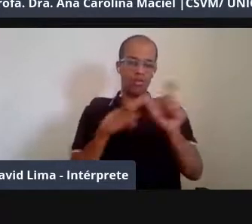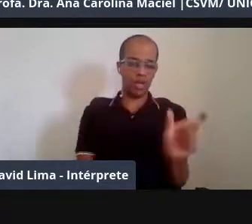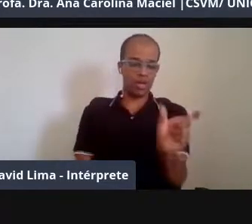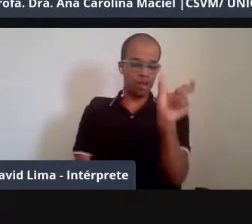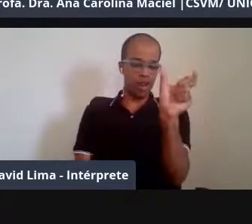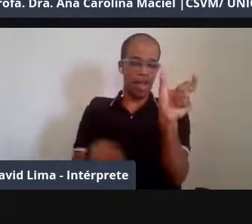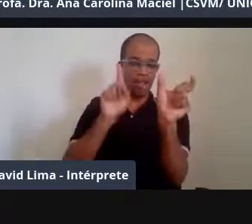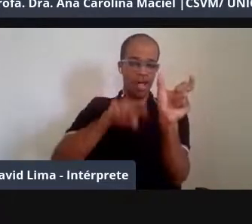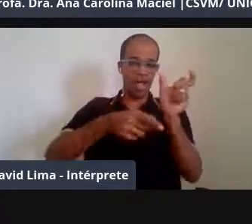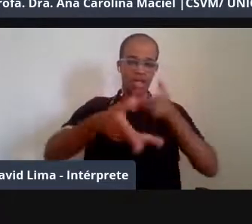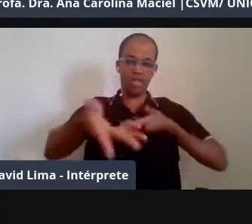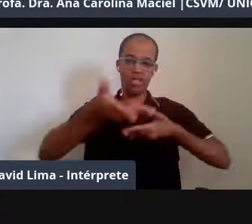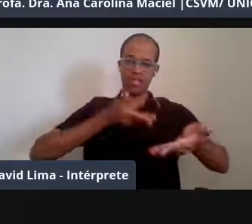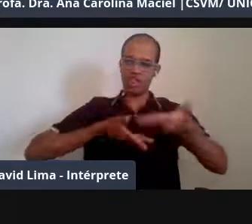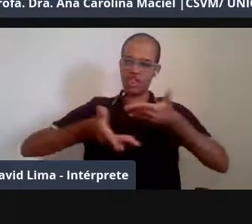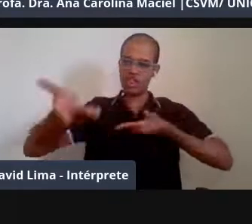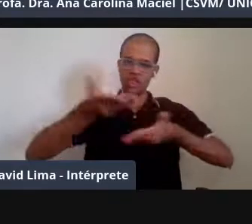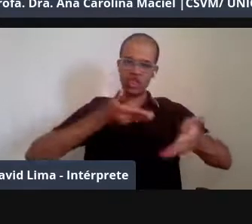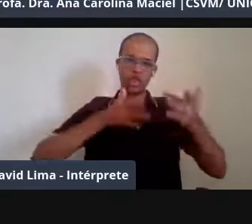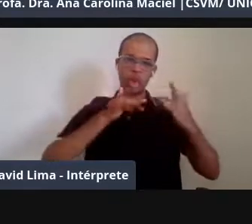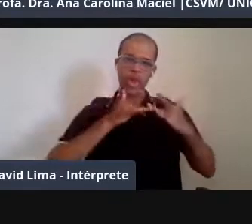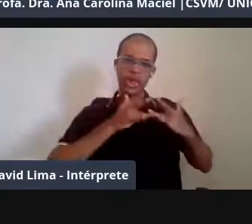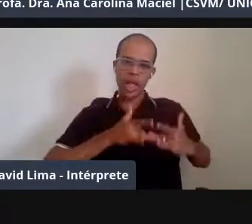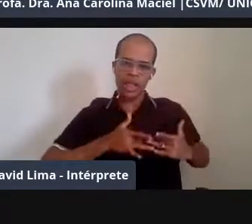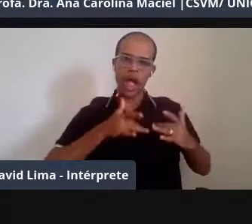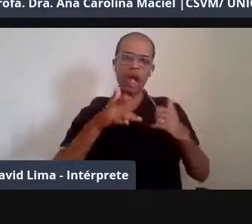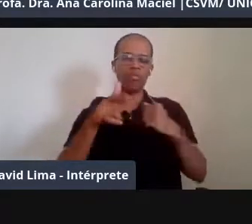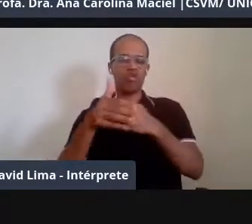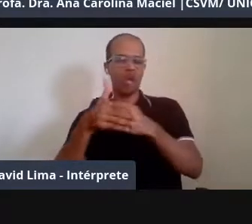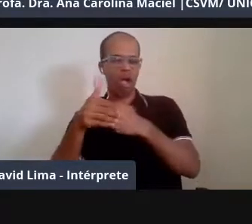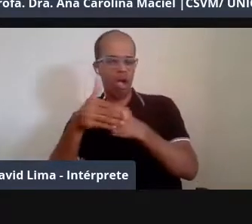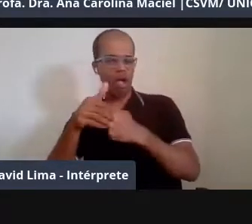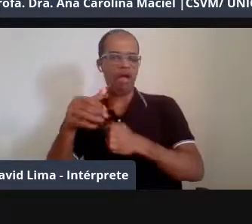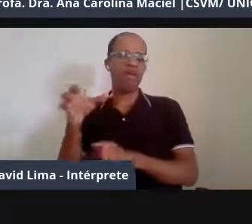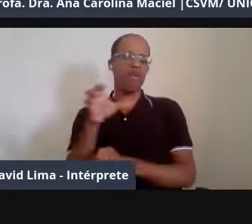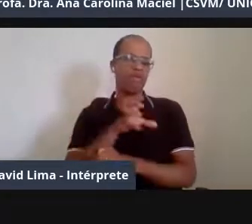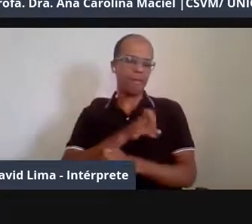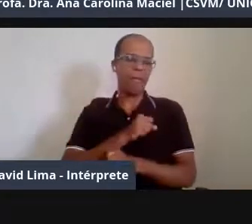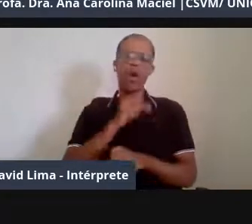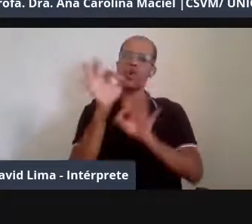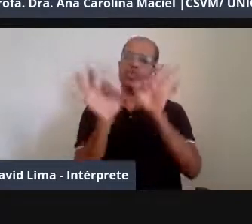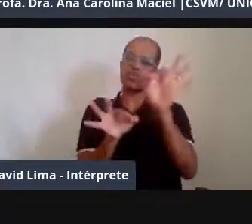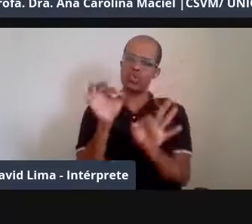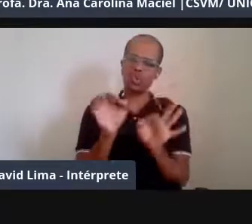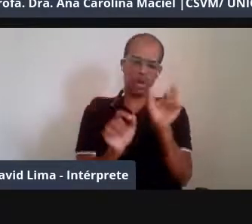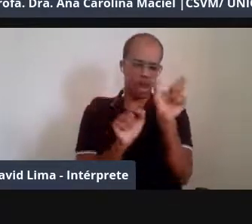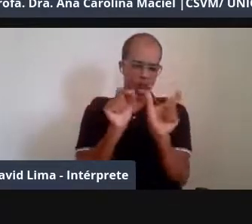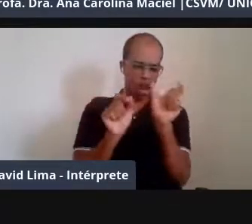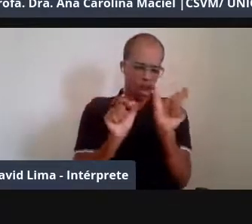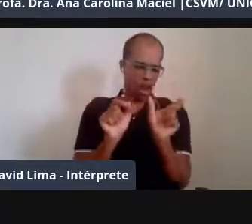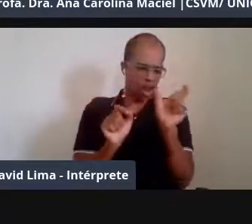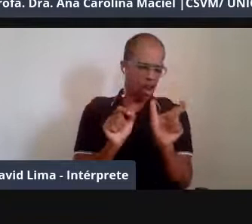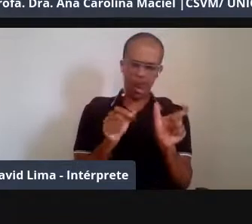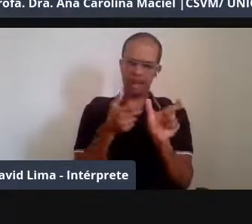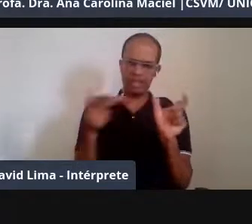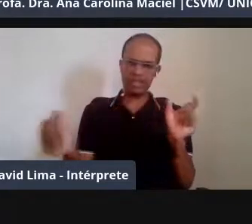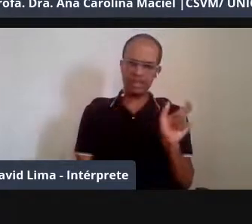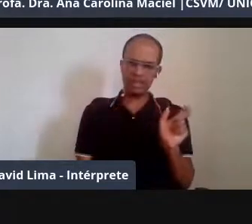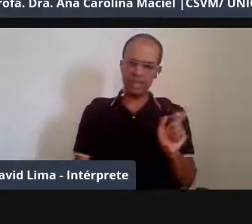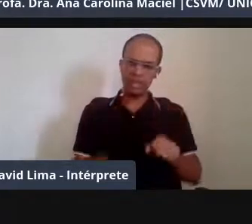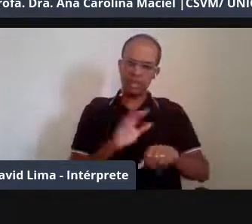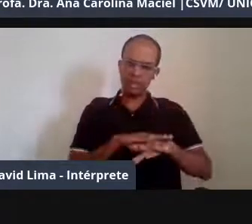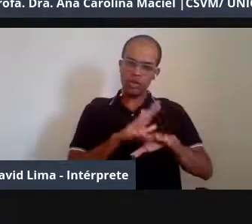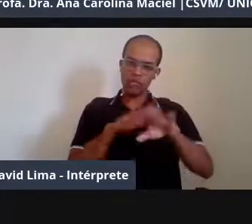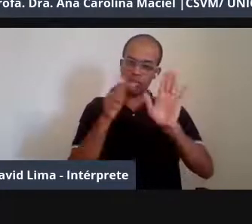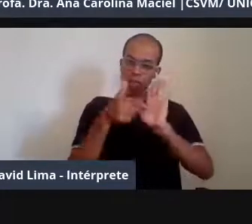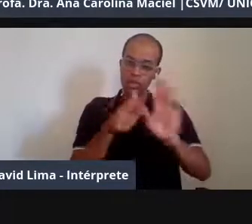solidariedade. Solidariedade, carinho, amor, justiça. Olha o que eu fiz para mostrar que nós temos que